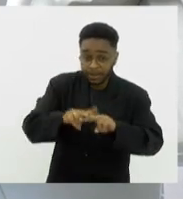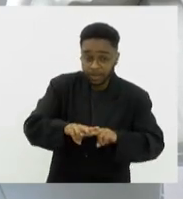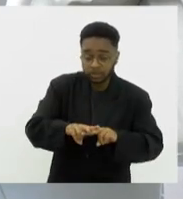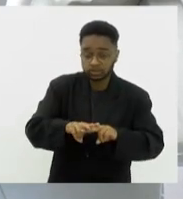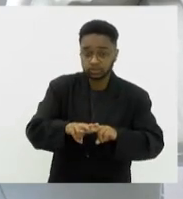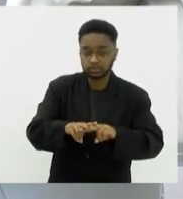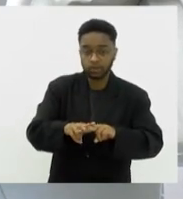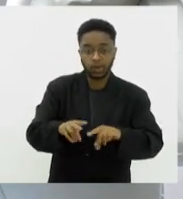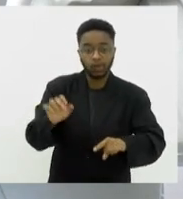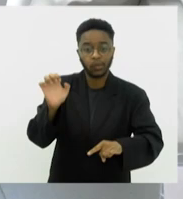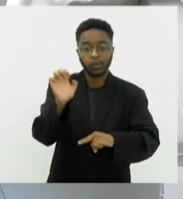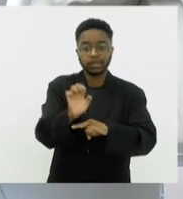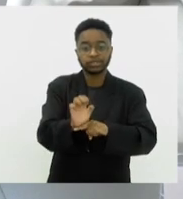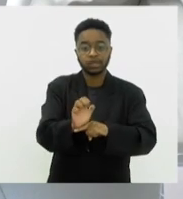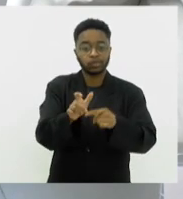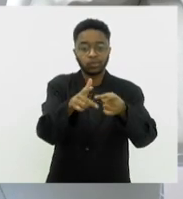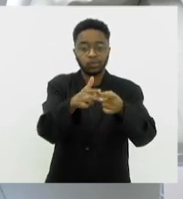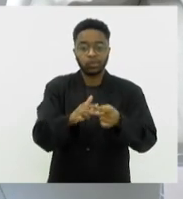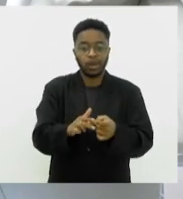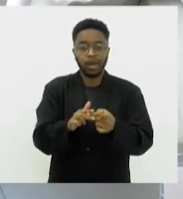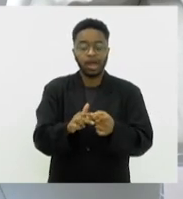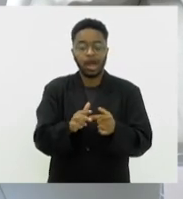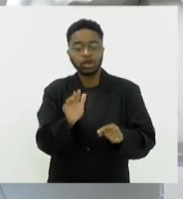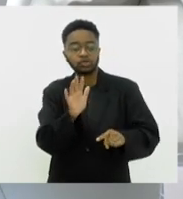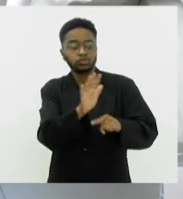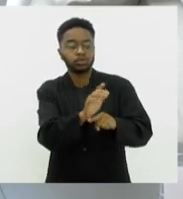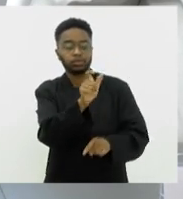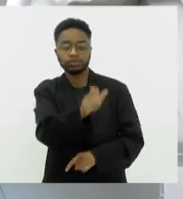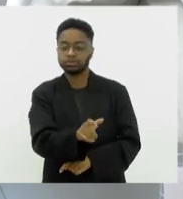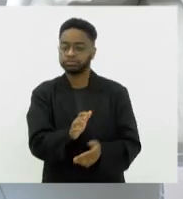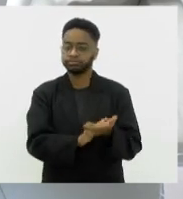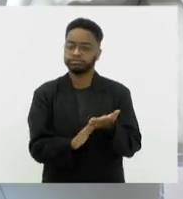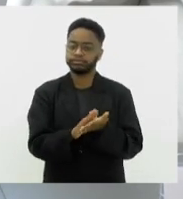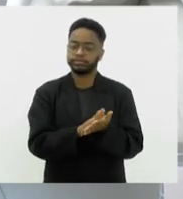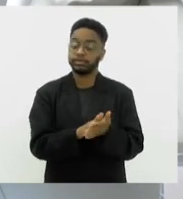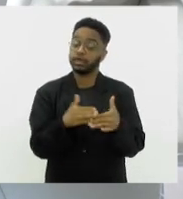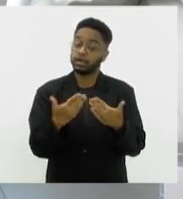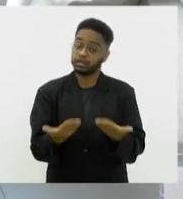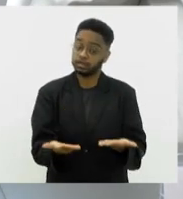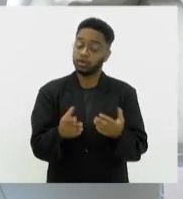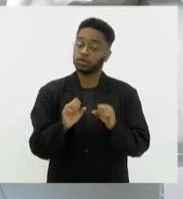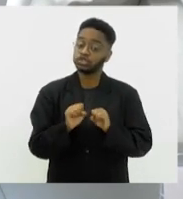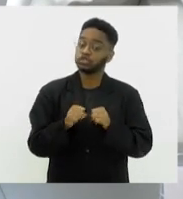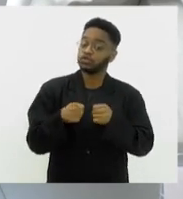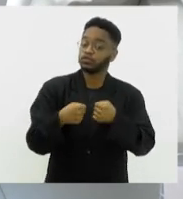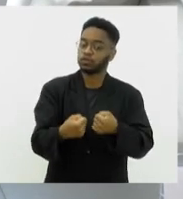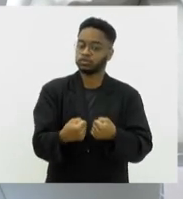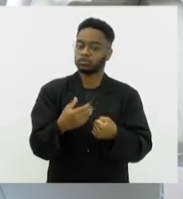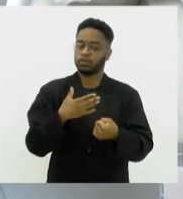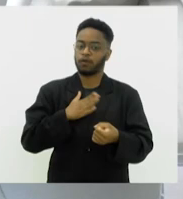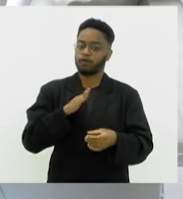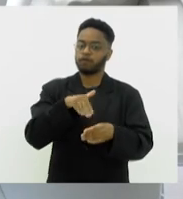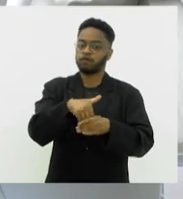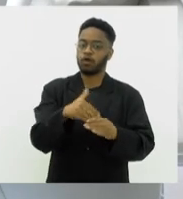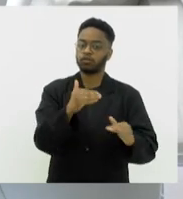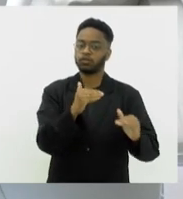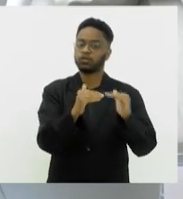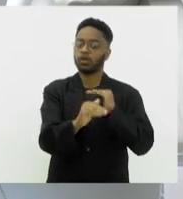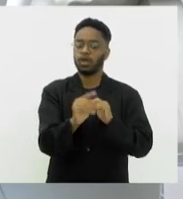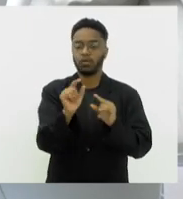não vai reparar essa pessoa então um dos esforços do voto divergente foi